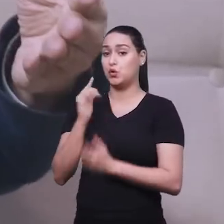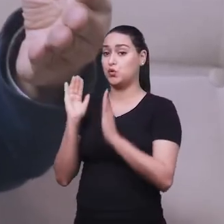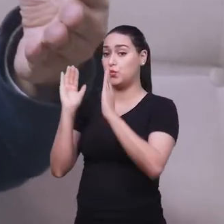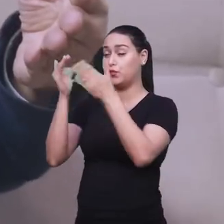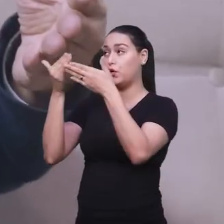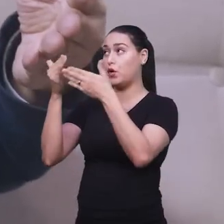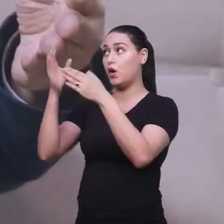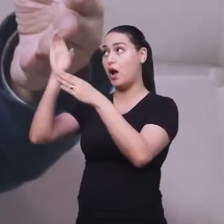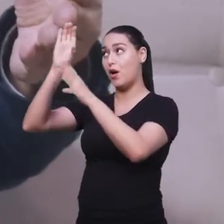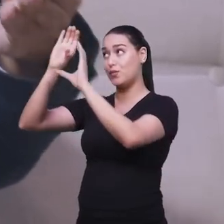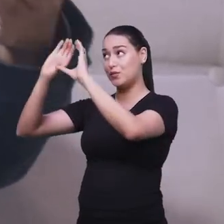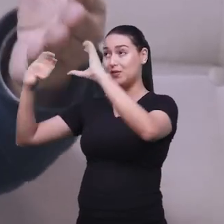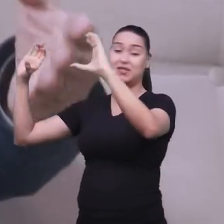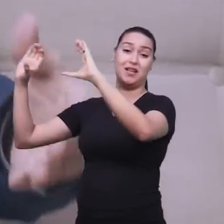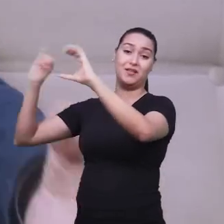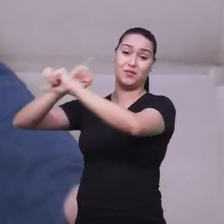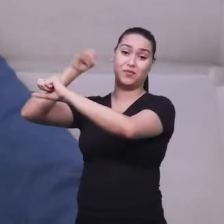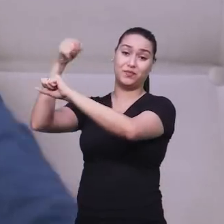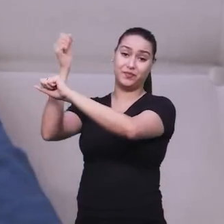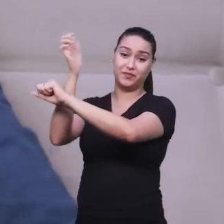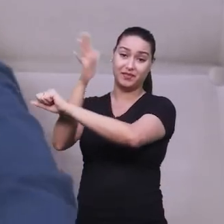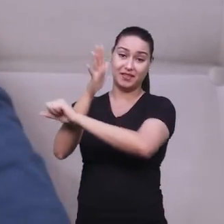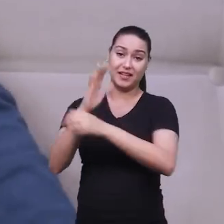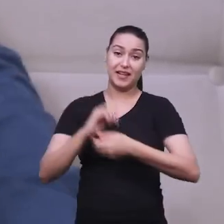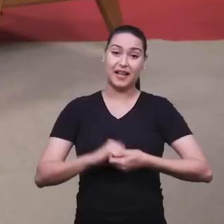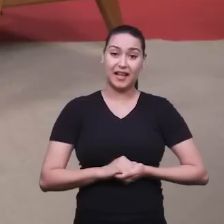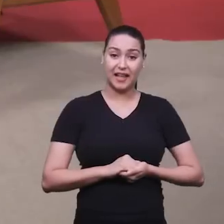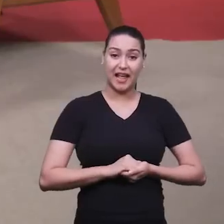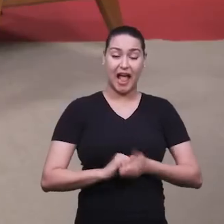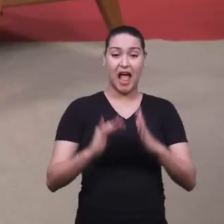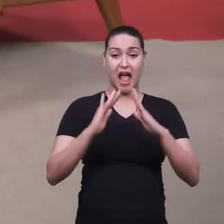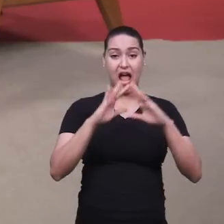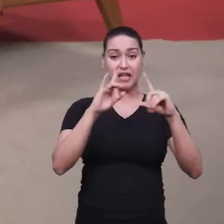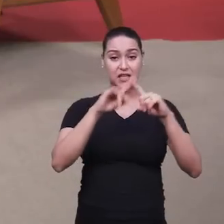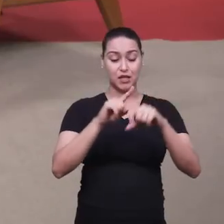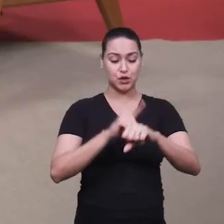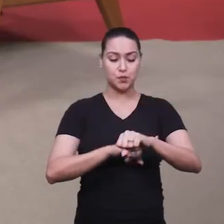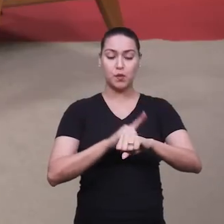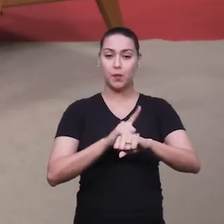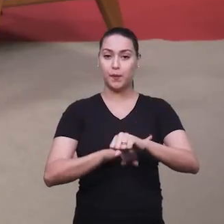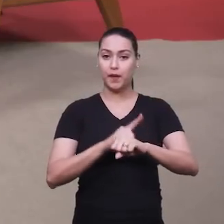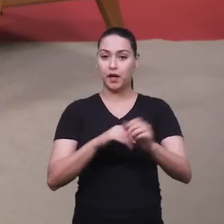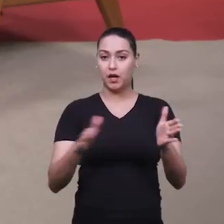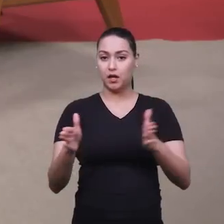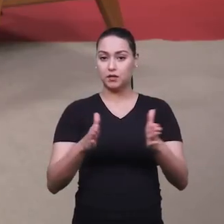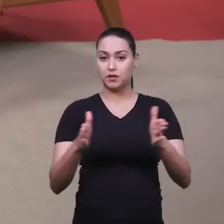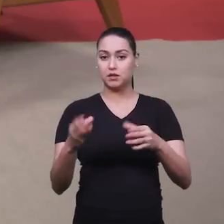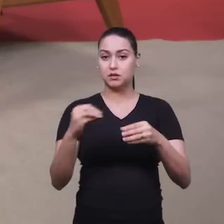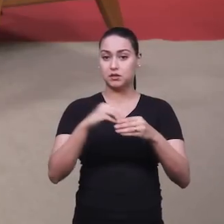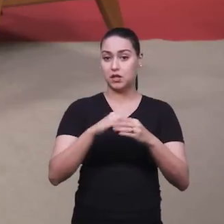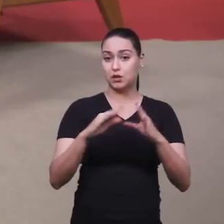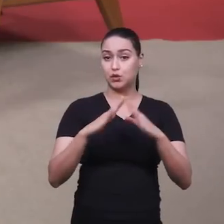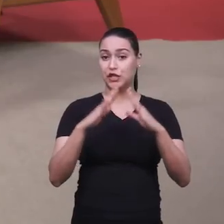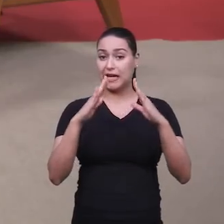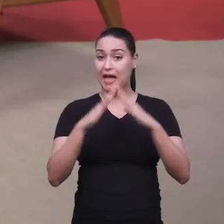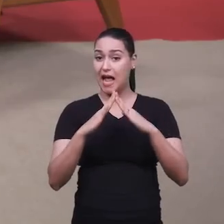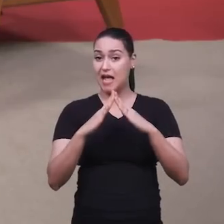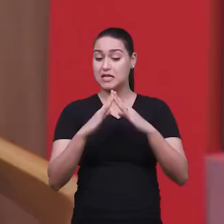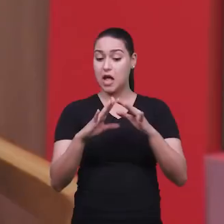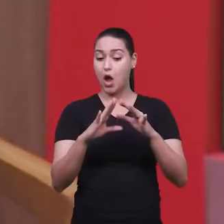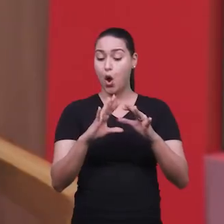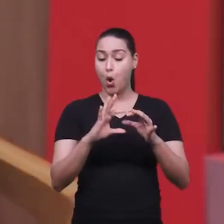nosso destino é a Canaã celestial. E mais, a igreja na casa. Então, a igreja, neste